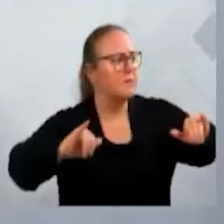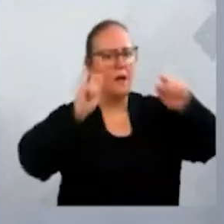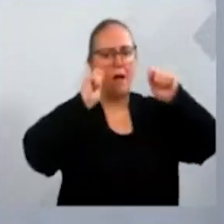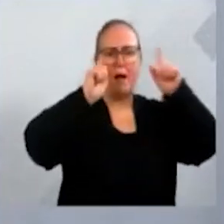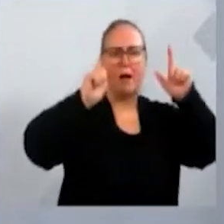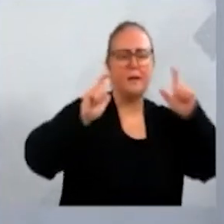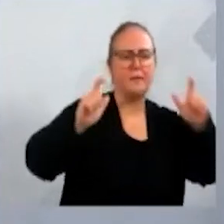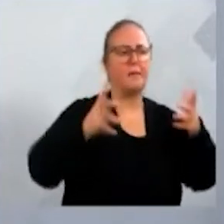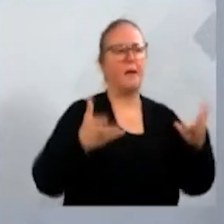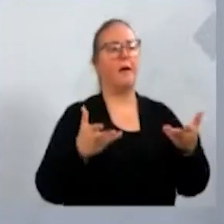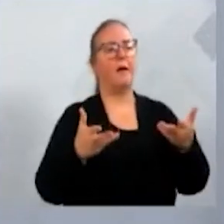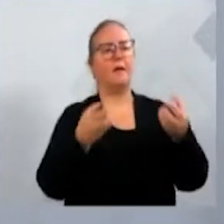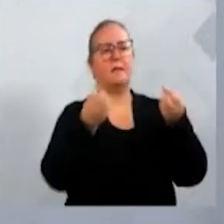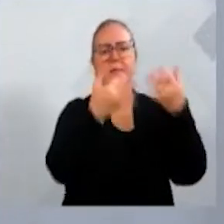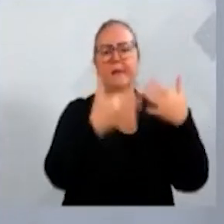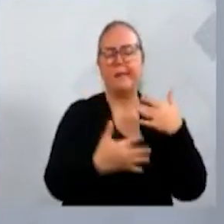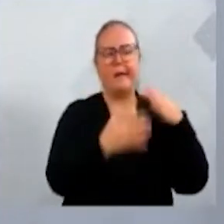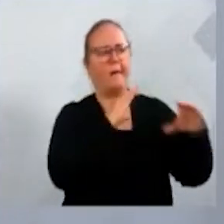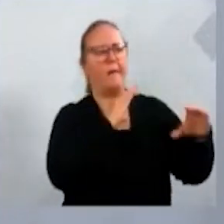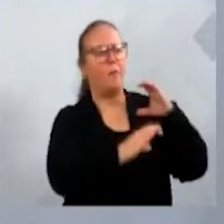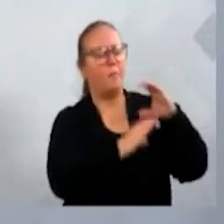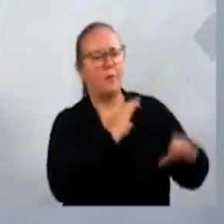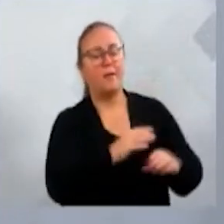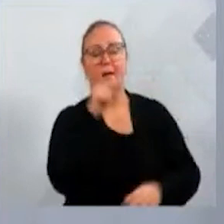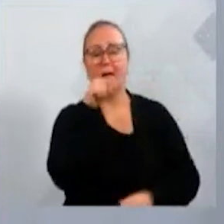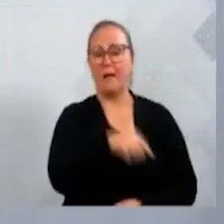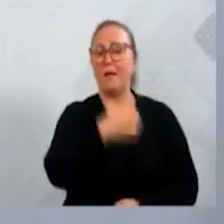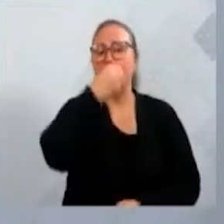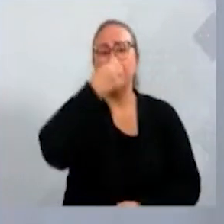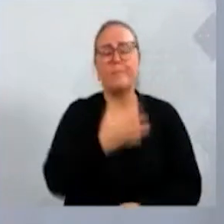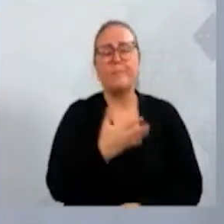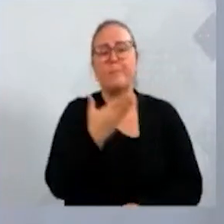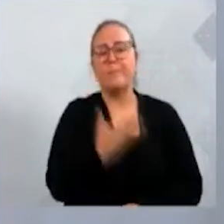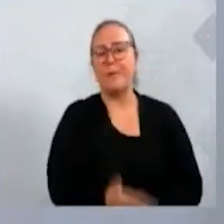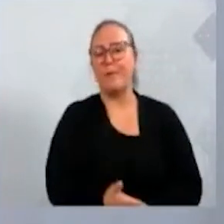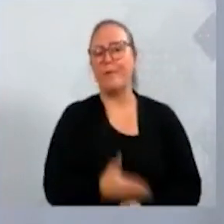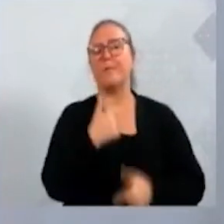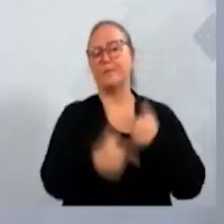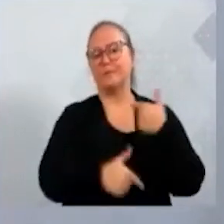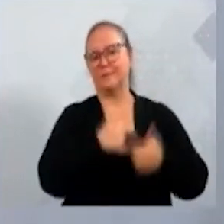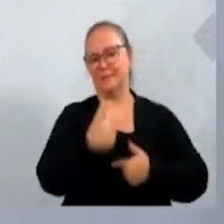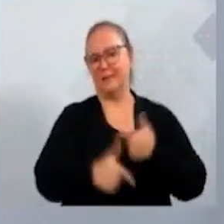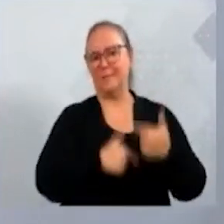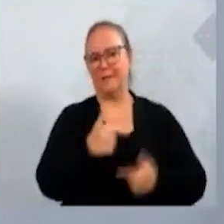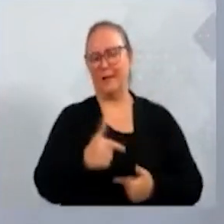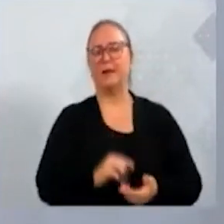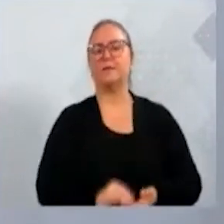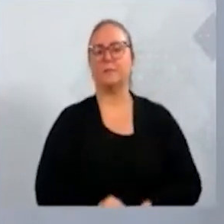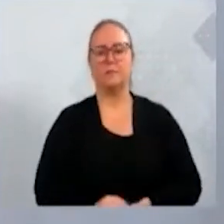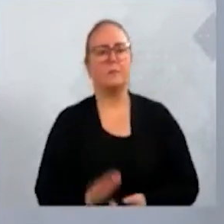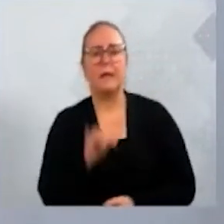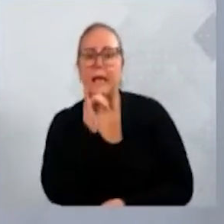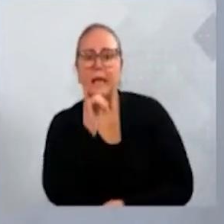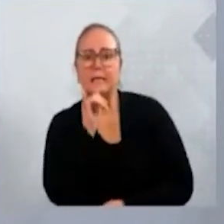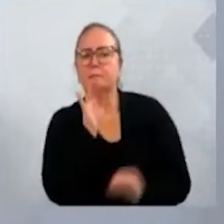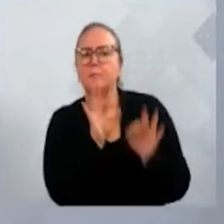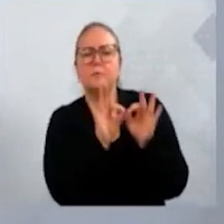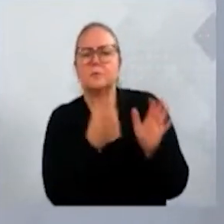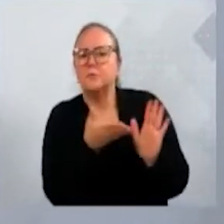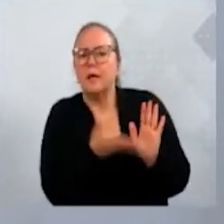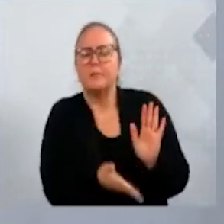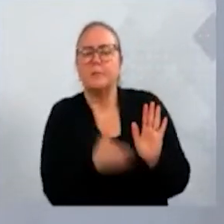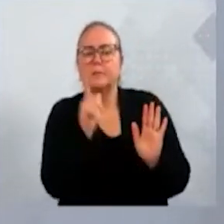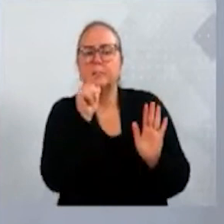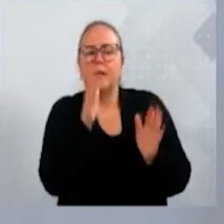importante que poder fornecer num determinado momento o nível que o Rio está de